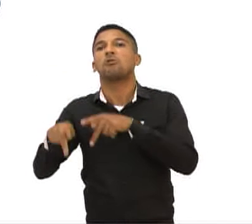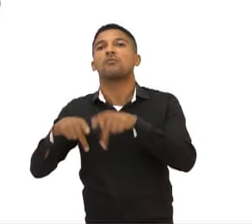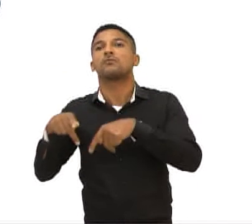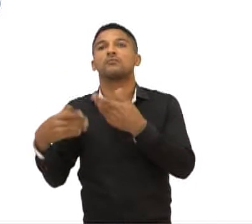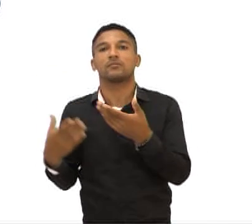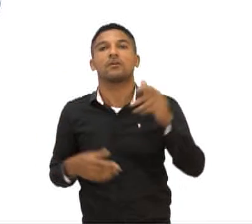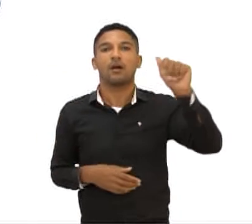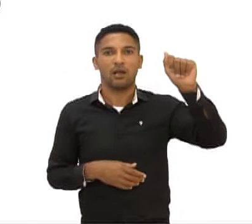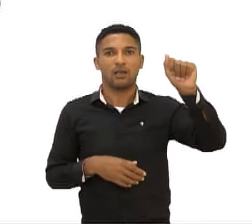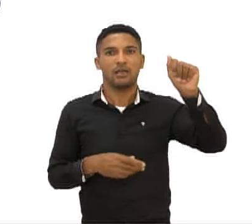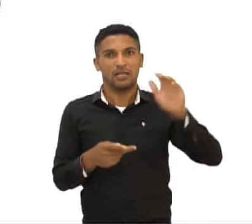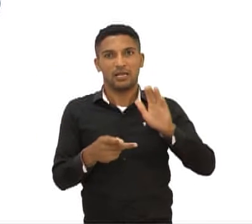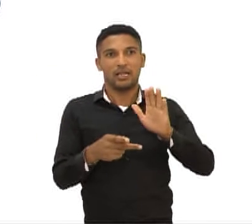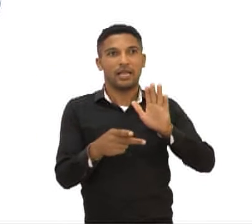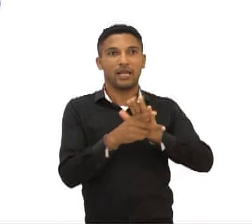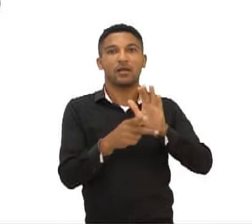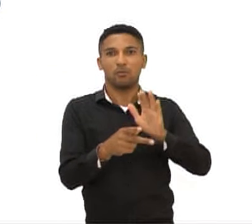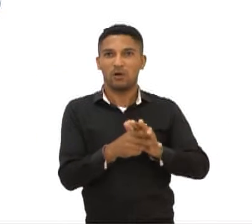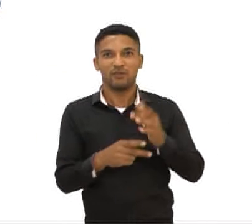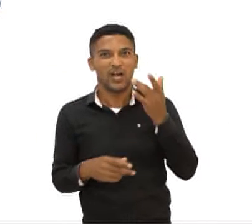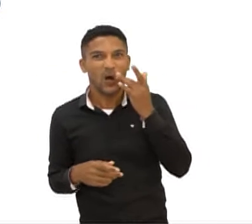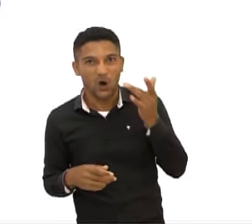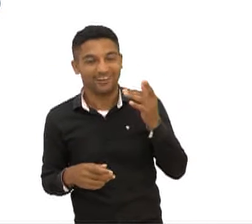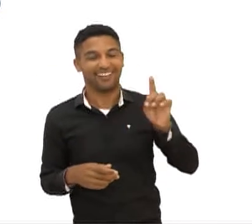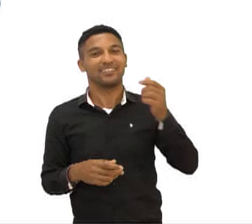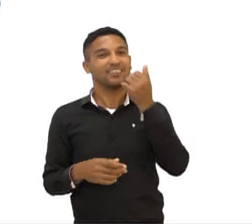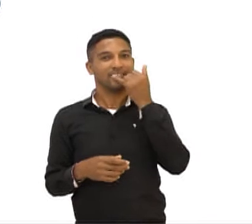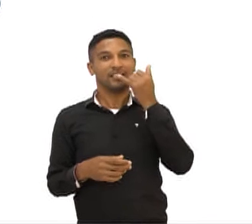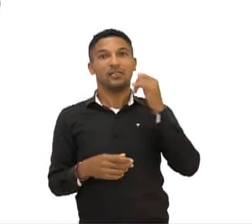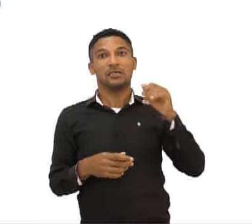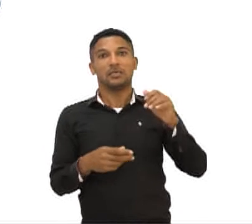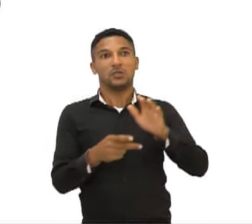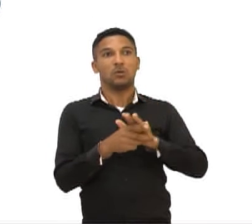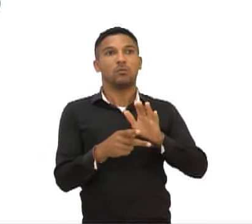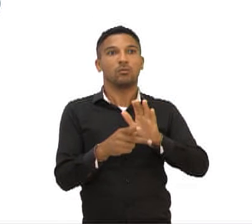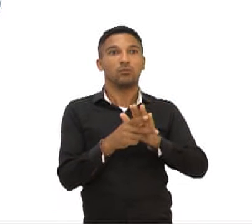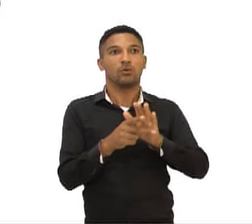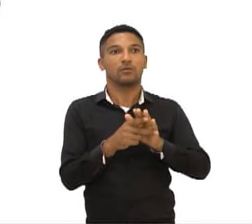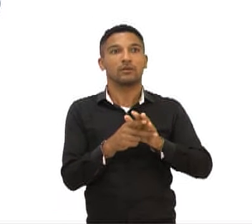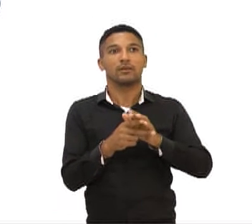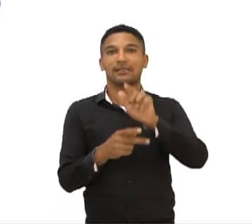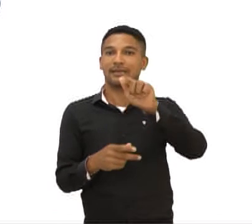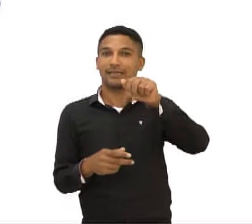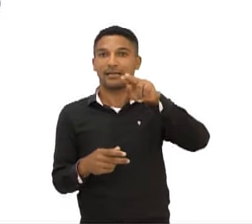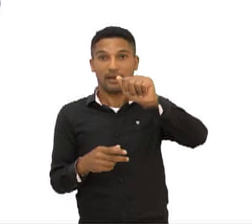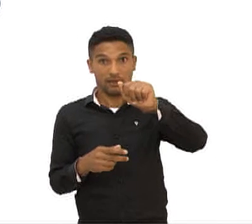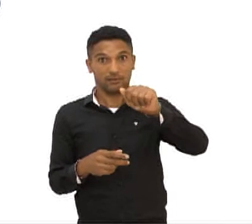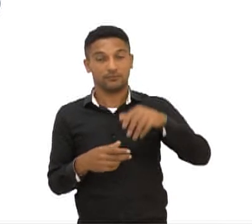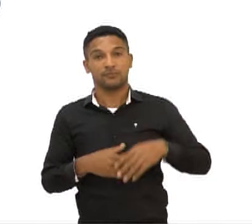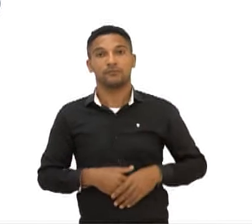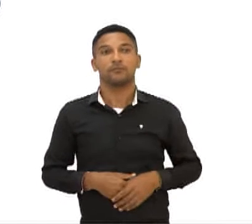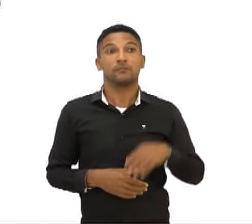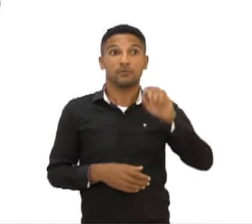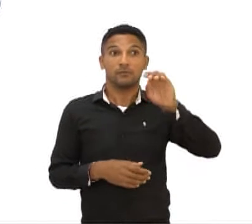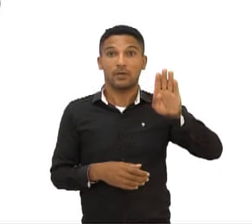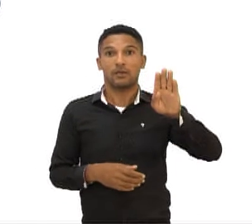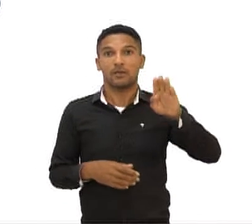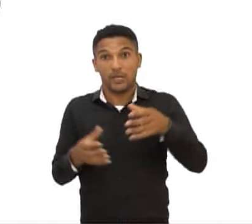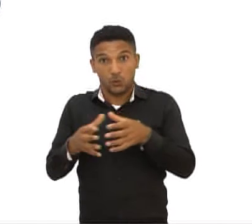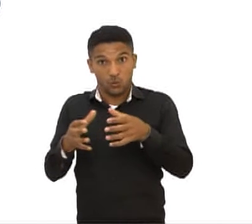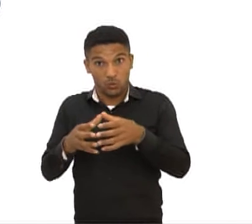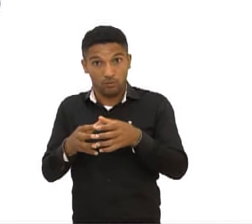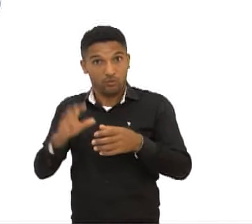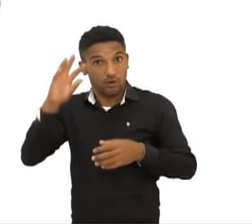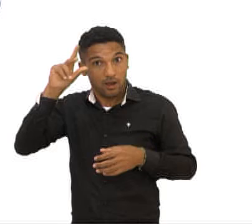ostentavam ouro em Gana, desculpa. B. São grupos africanos com origem linguística comum.